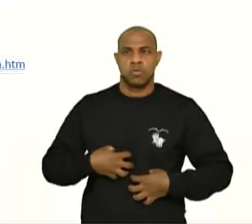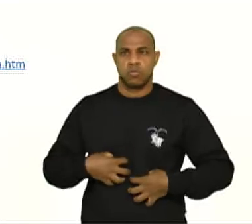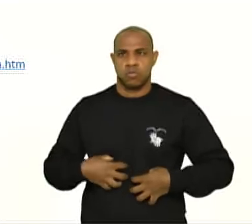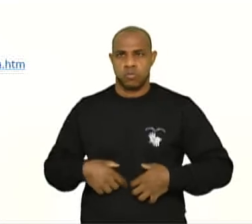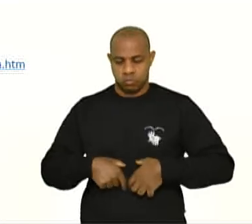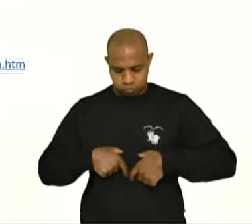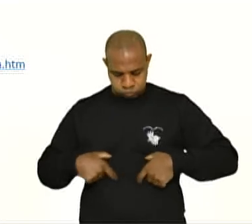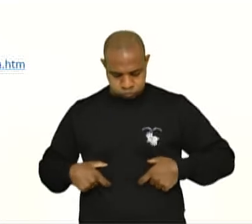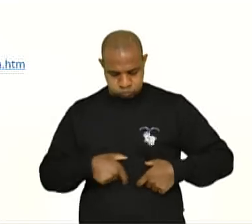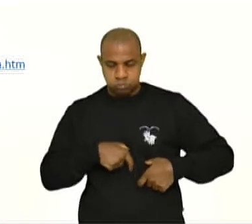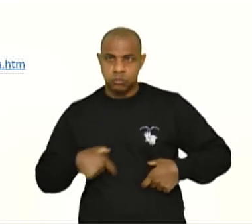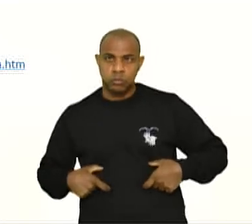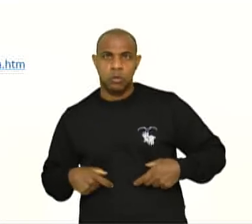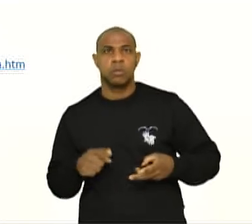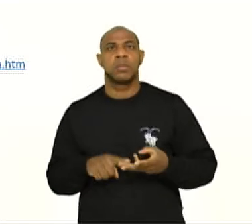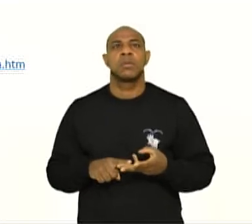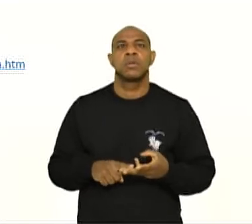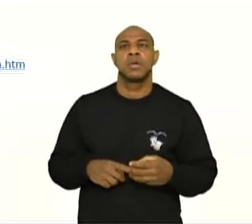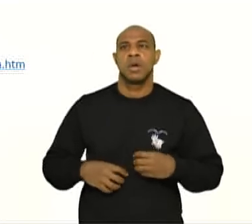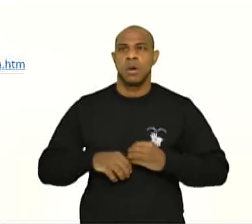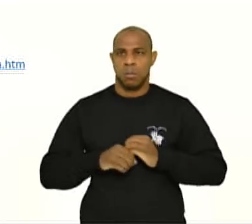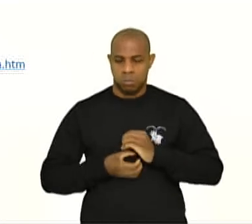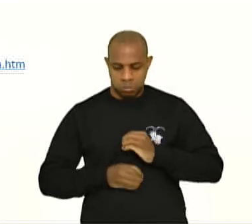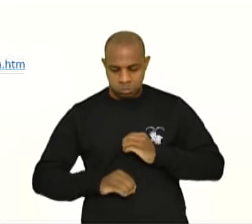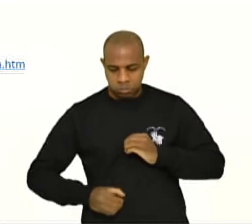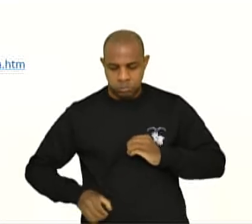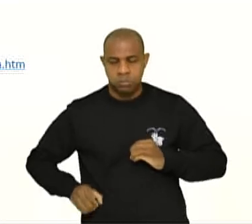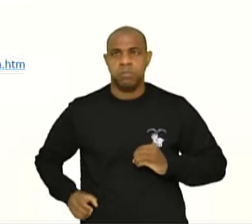o intestino, né? Todos eles, né,